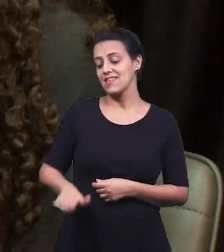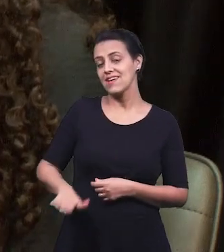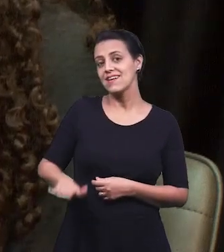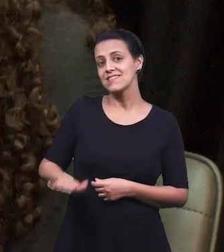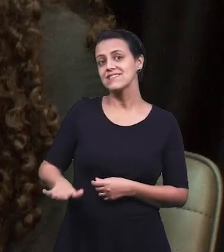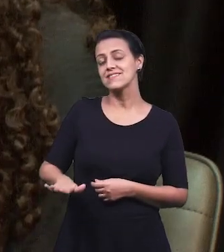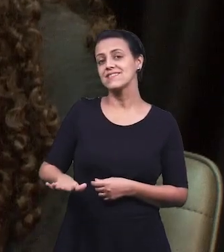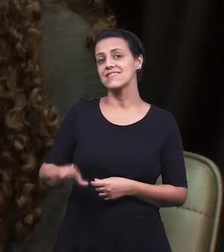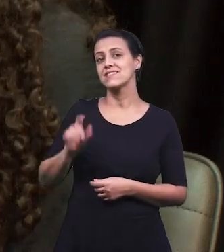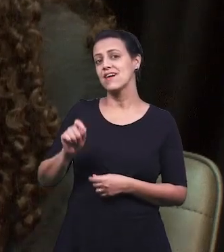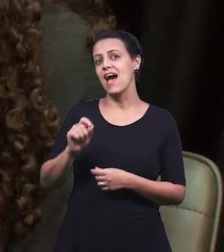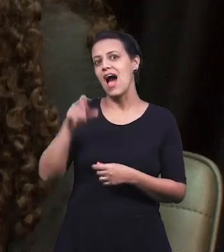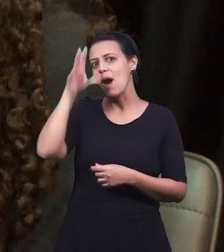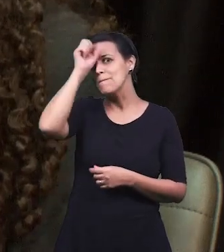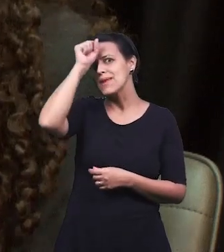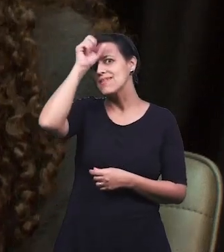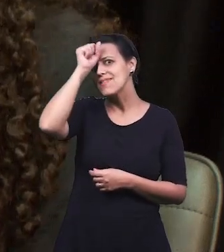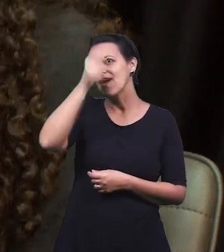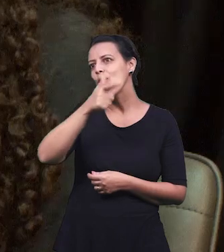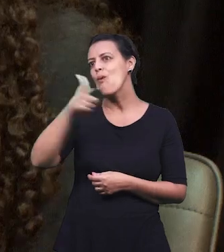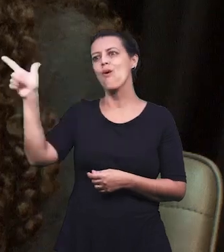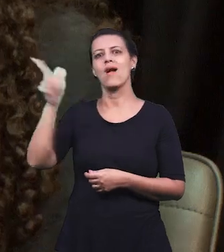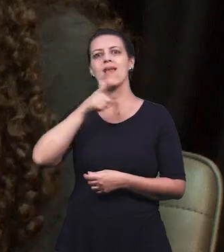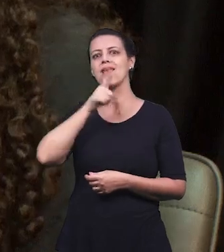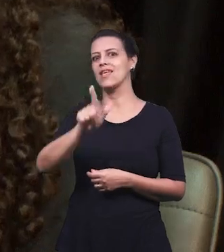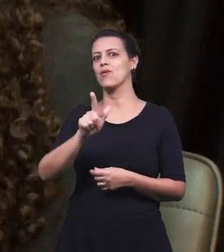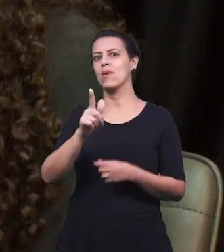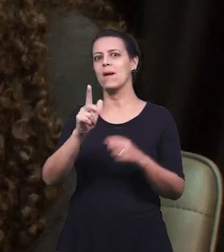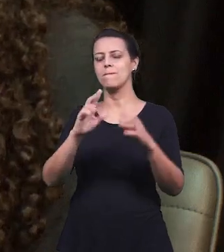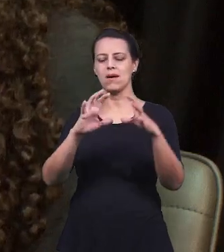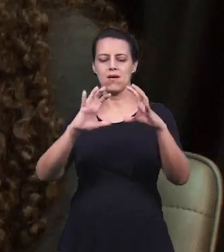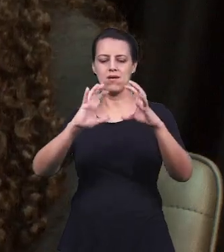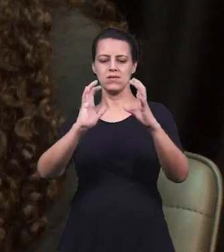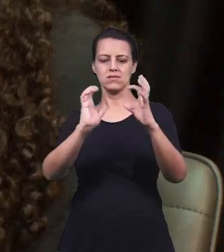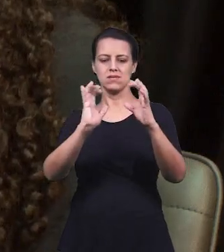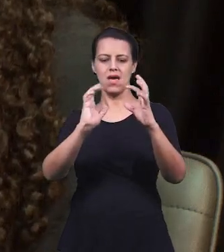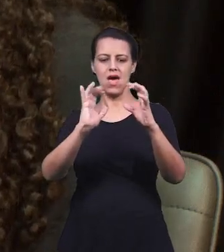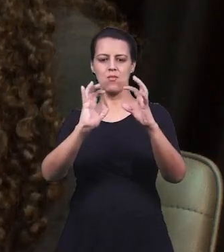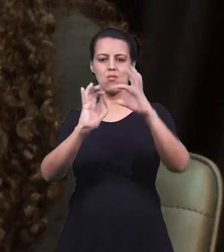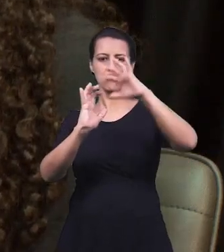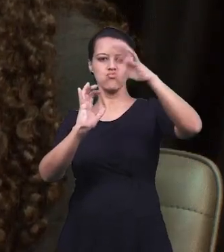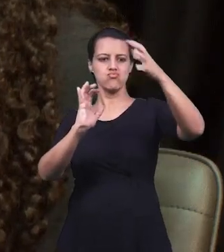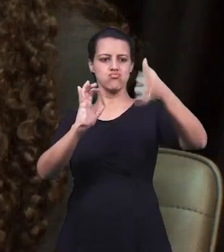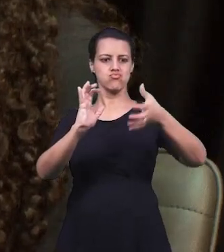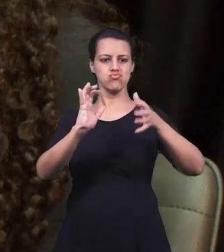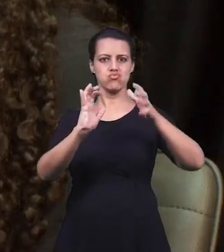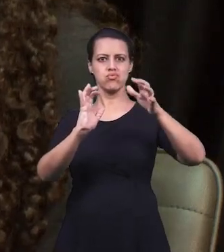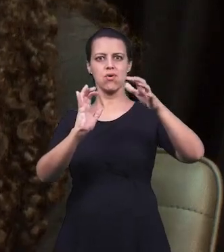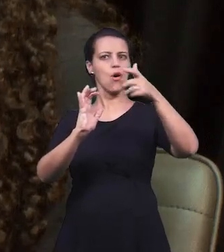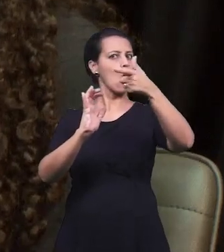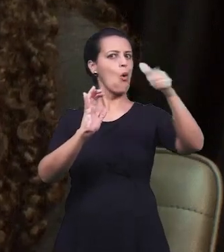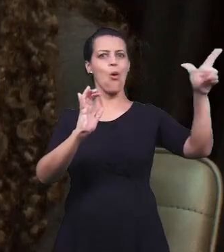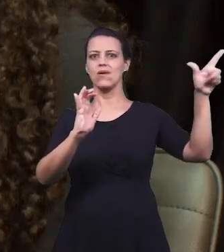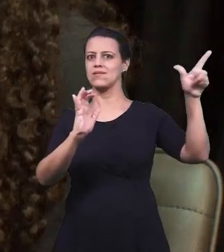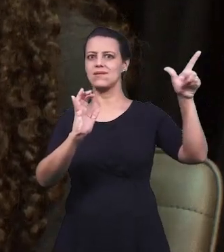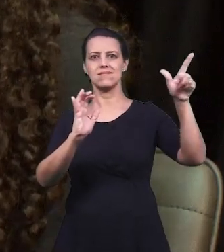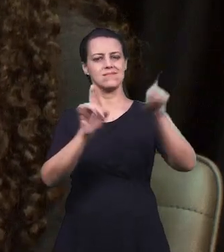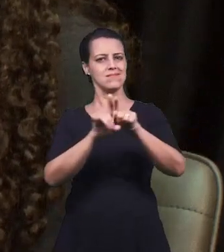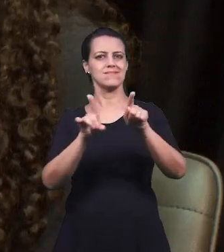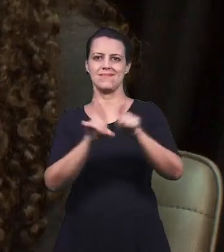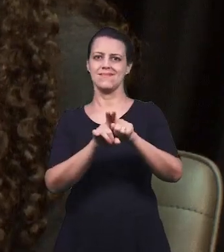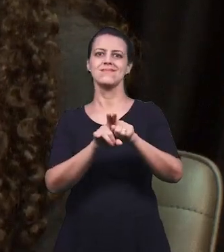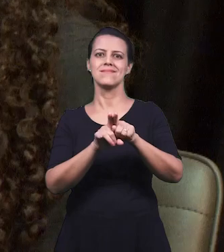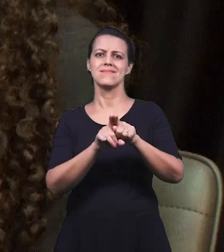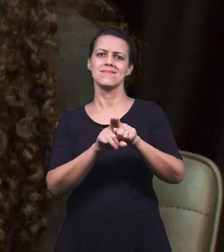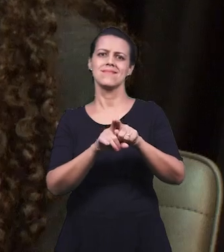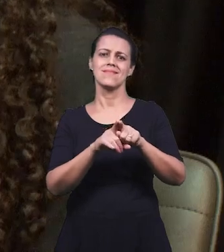então são outras áreas do cérebro que ela vai, desenvolver, mas temos muitos que aprendem depois de